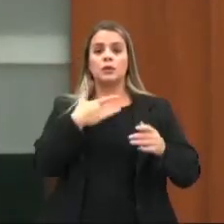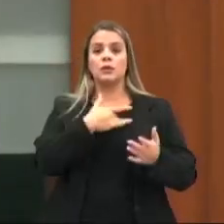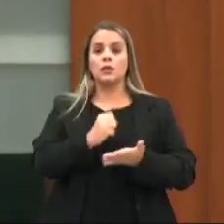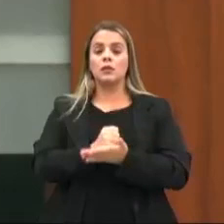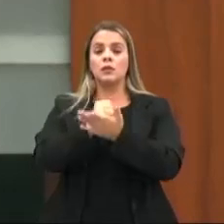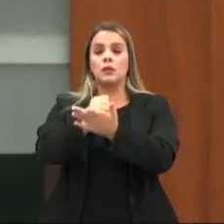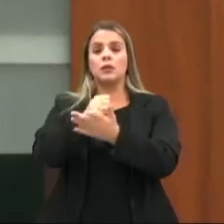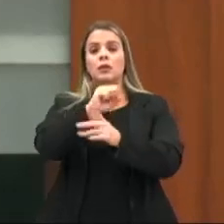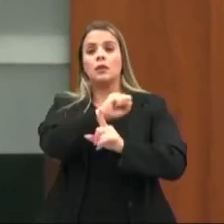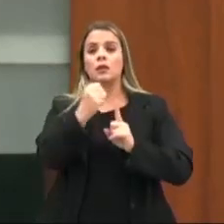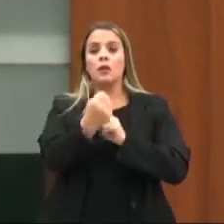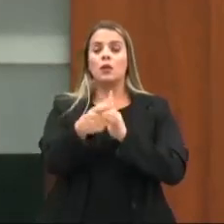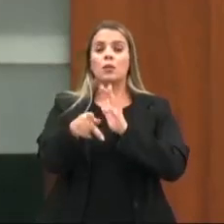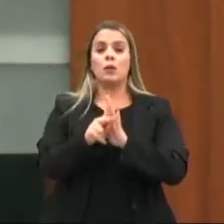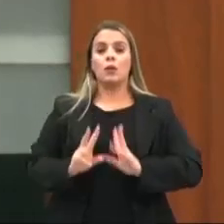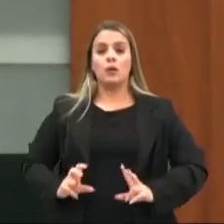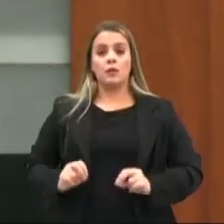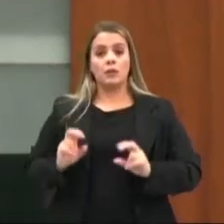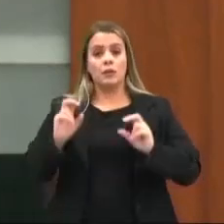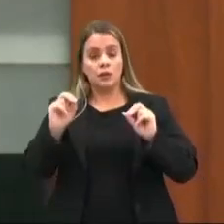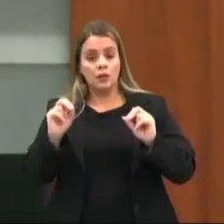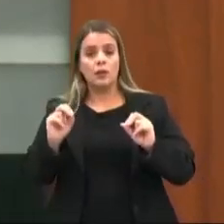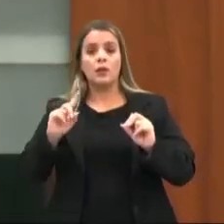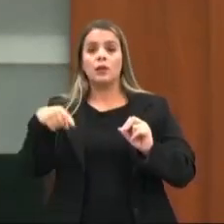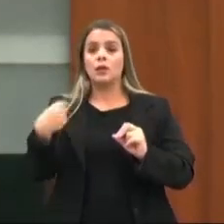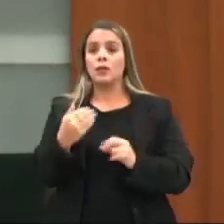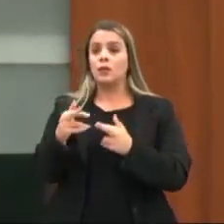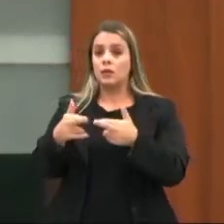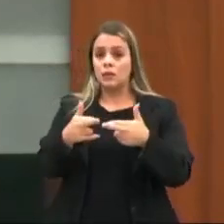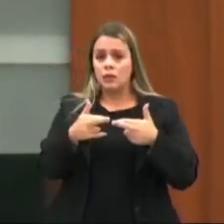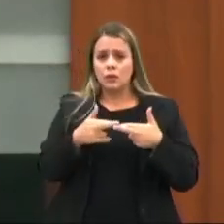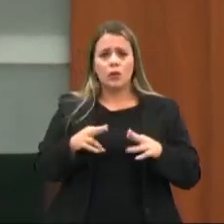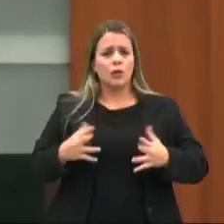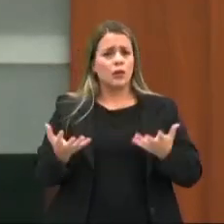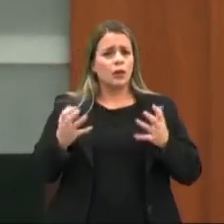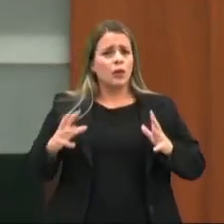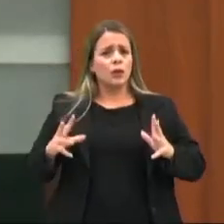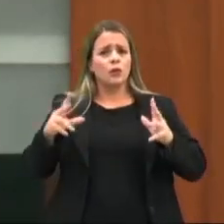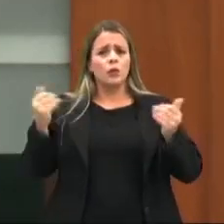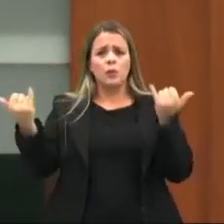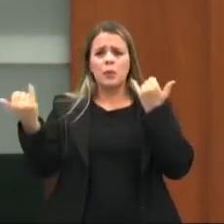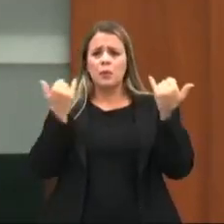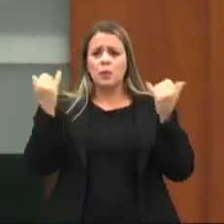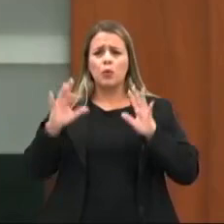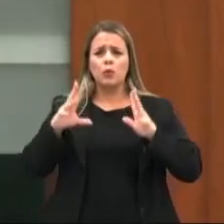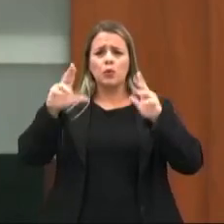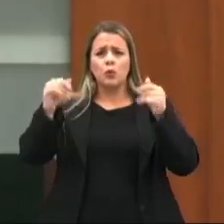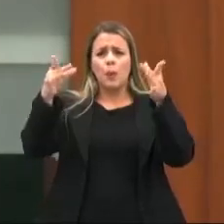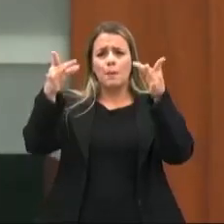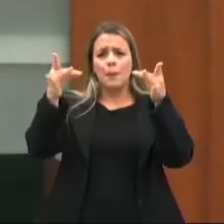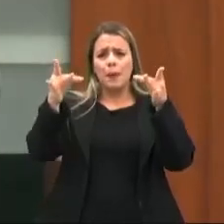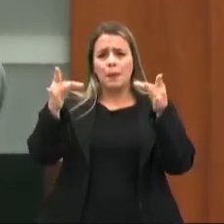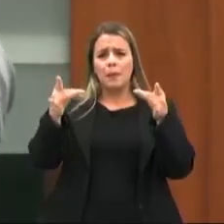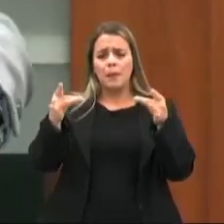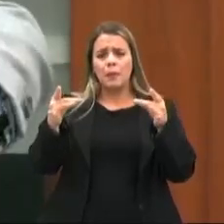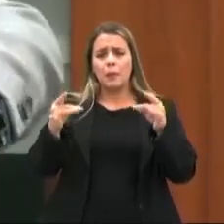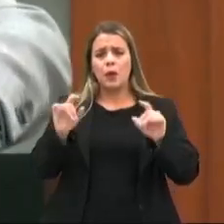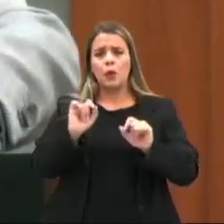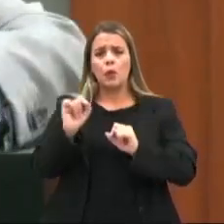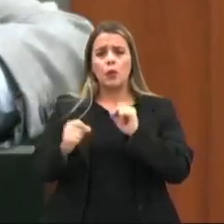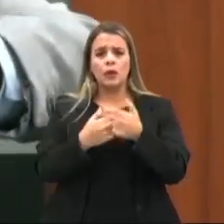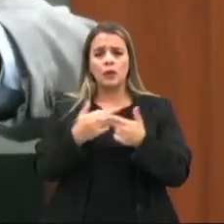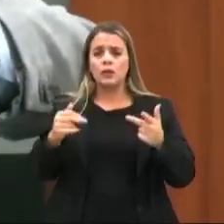à Oncologia. Nós estamos requerendo todo o detalhamento da demanda